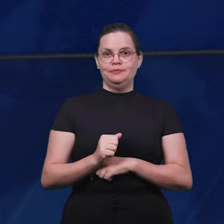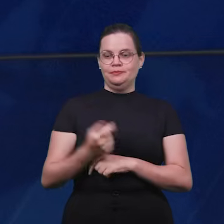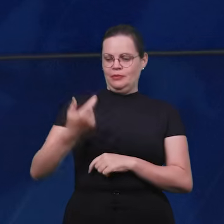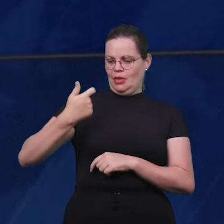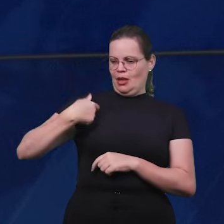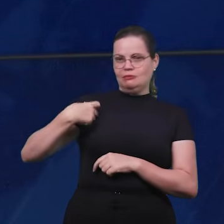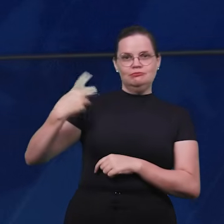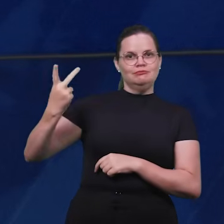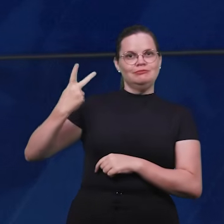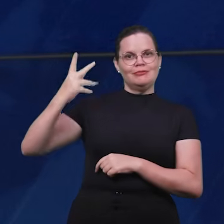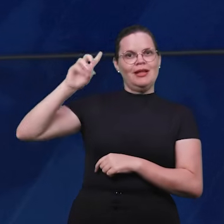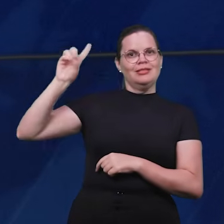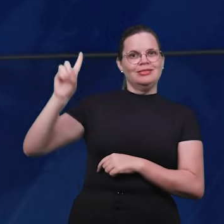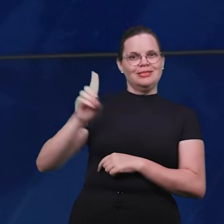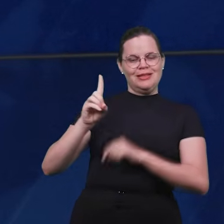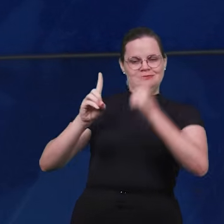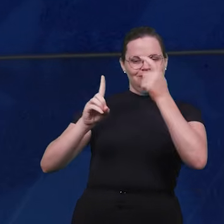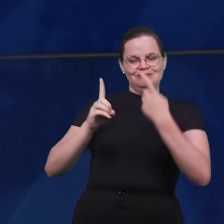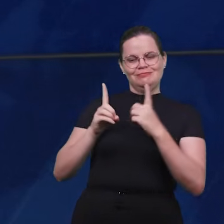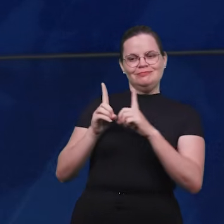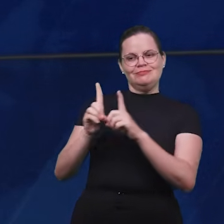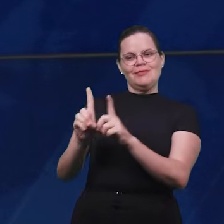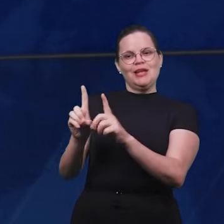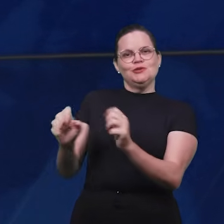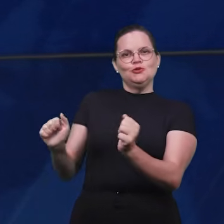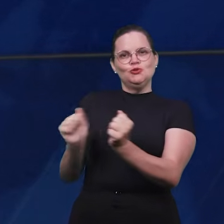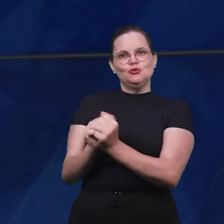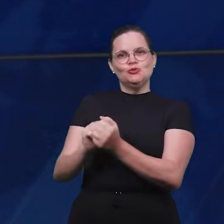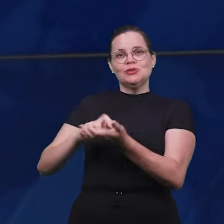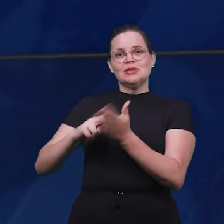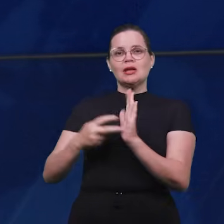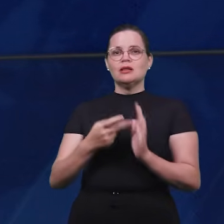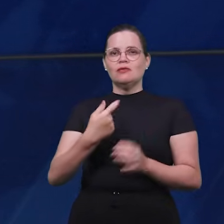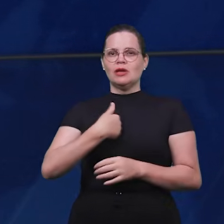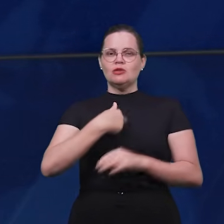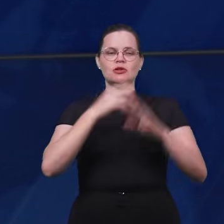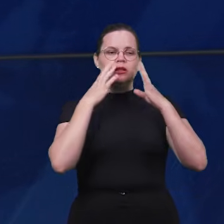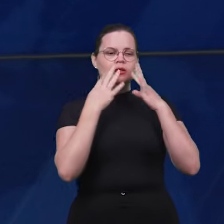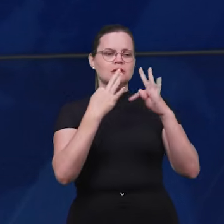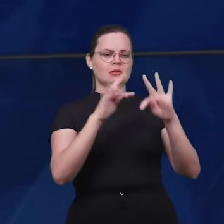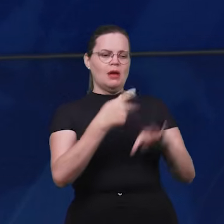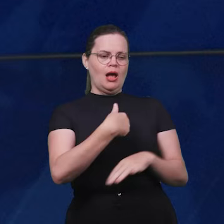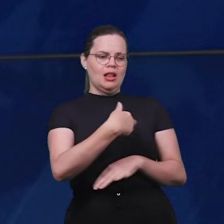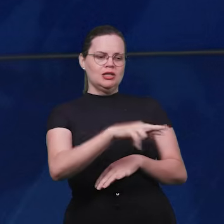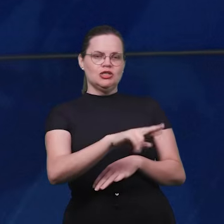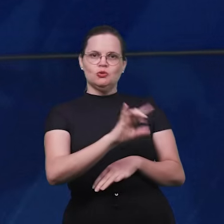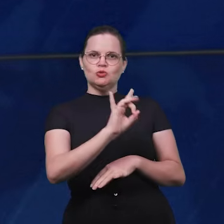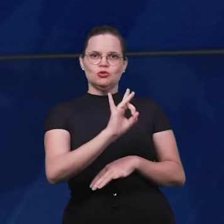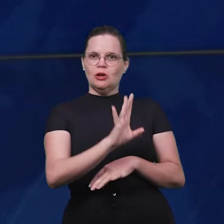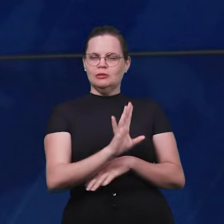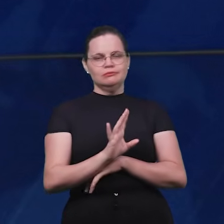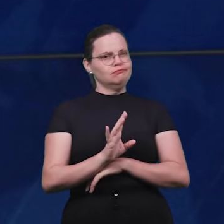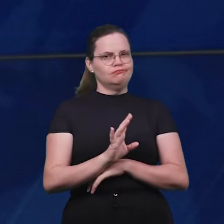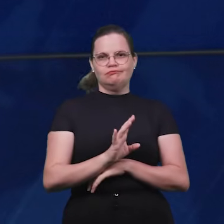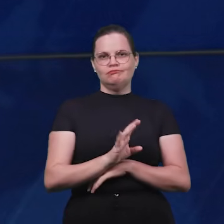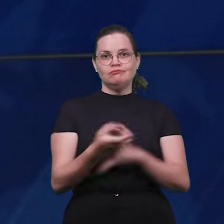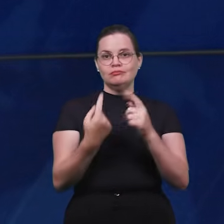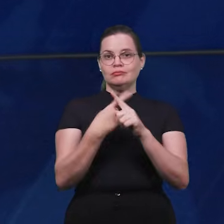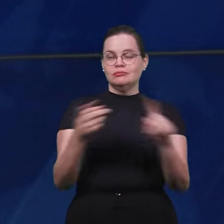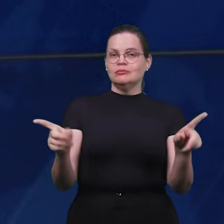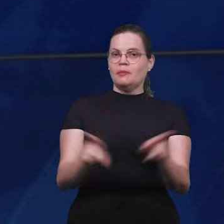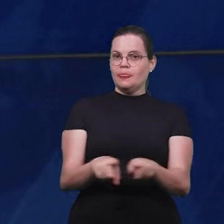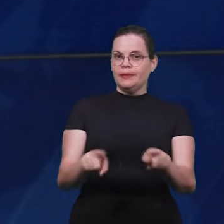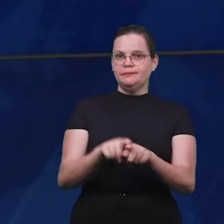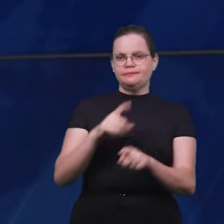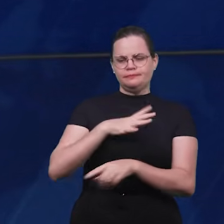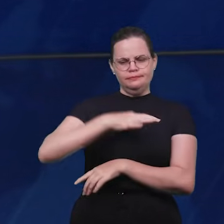trata apenas de professar uma fé religiosa, não, mas de ter certeza de que uma caminhada